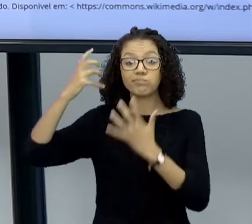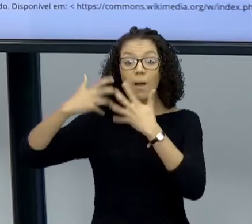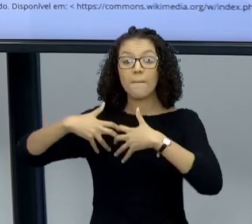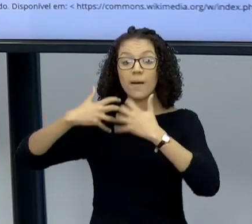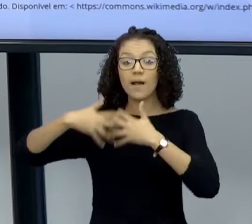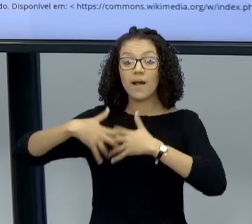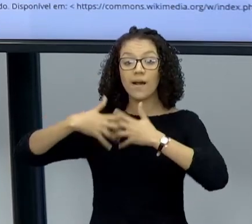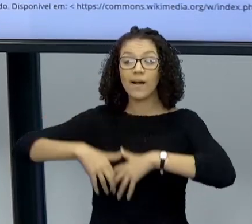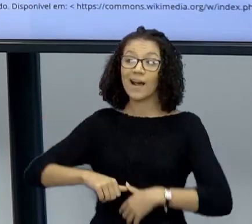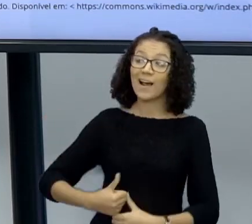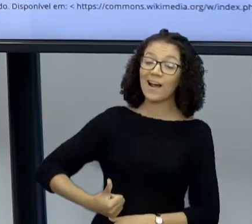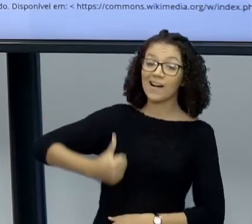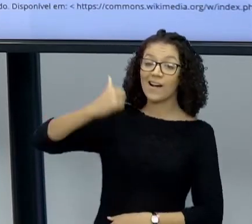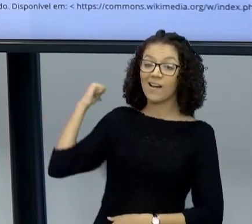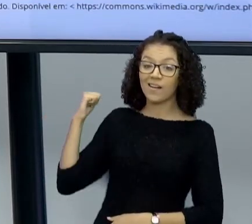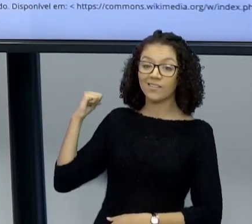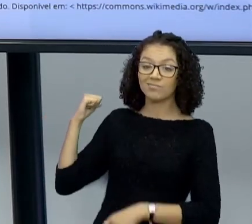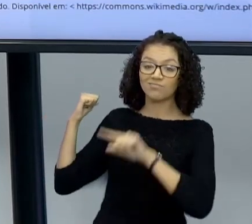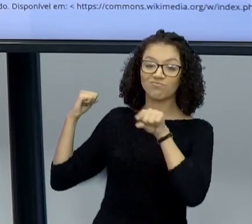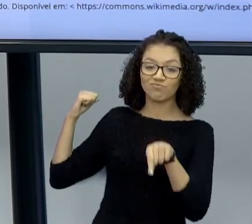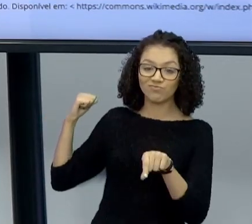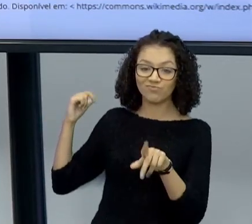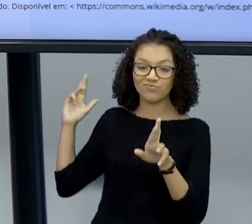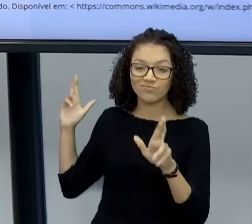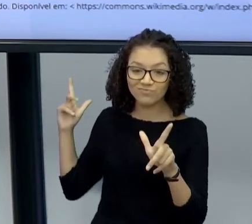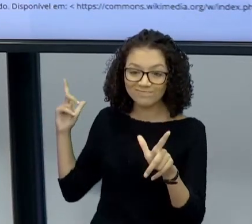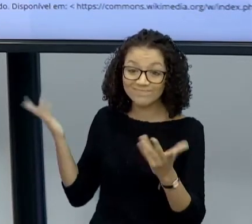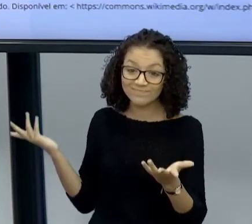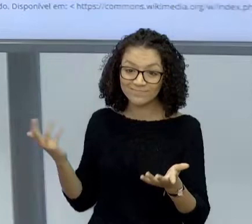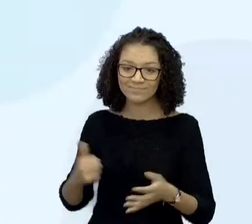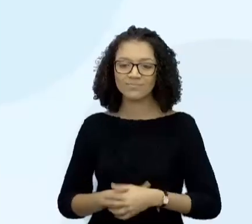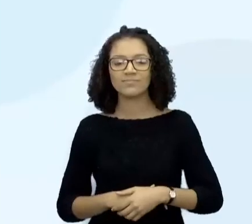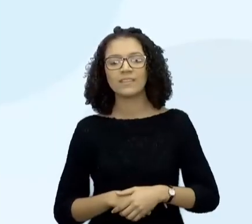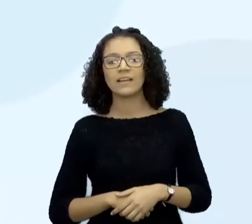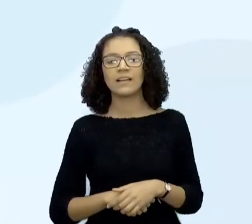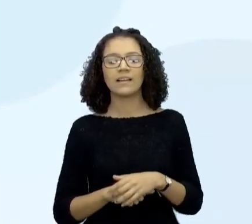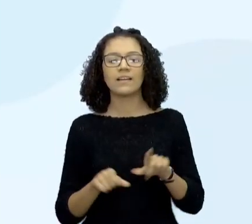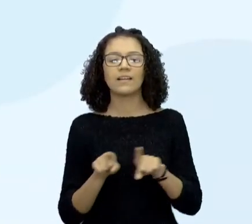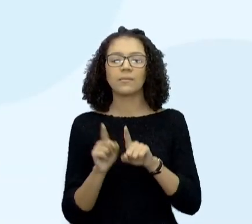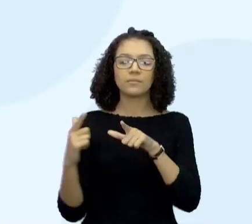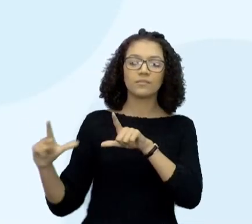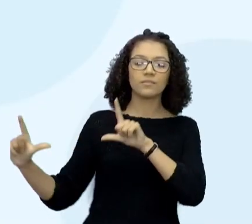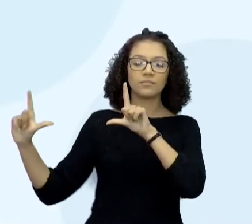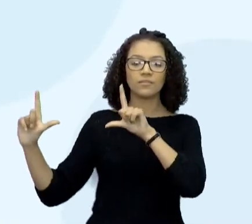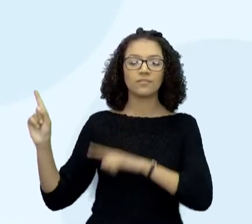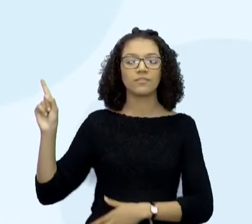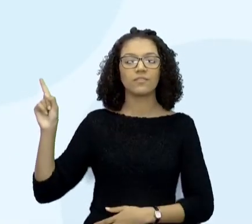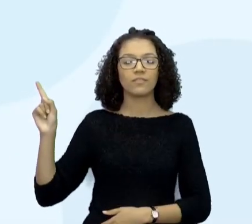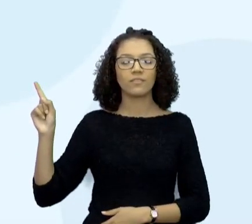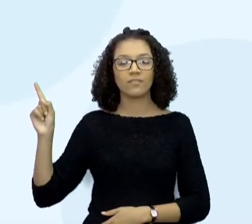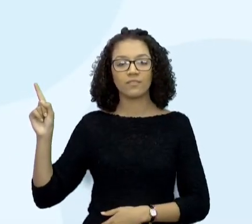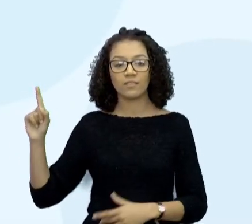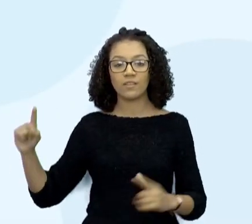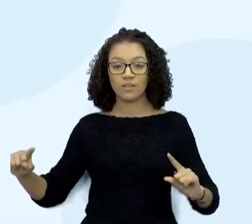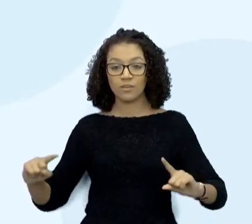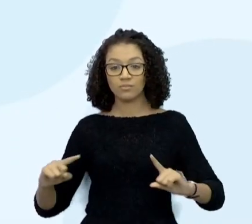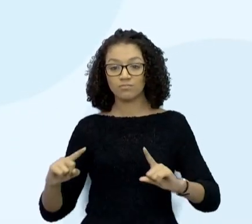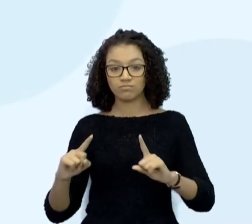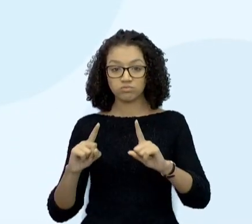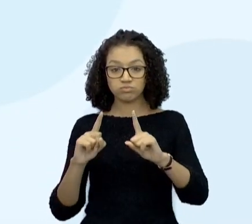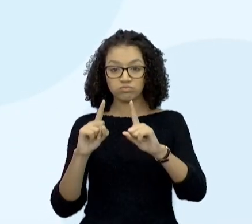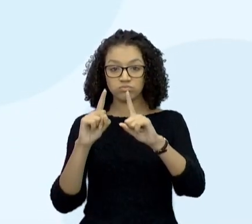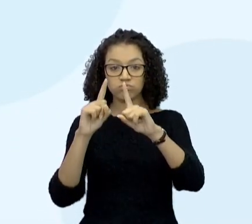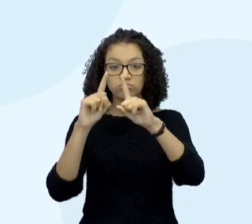que se tinha nessas épocas aí, tá certo? Vamos lá para uma outra imagem, que é a pirâmide etária de acordo com a fase